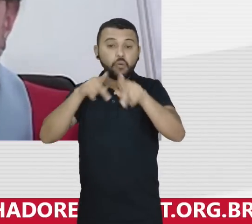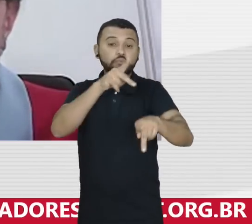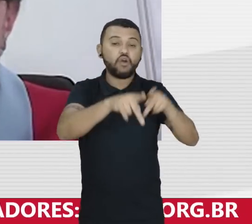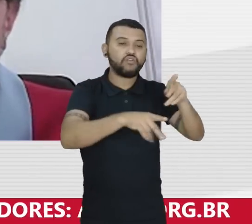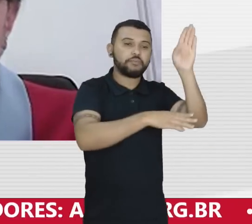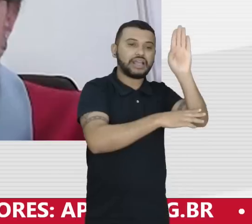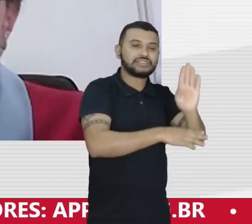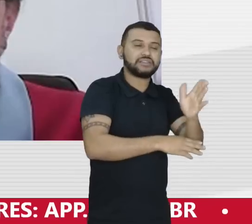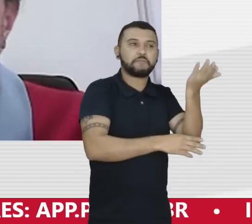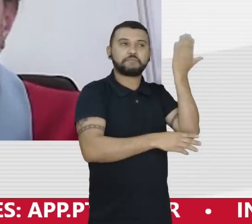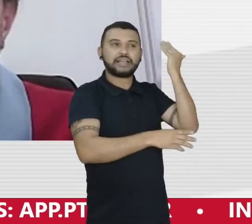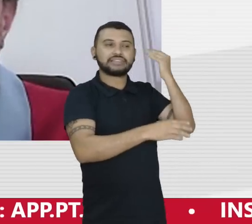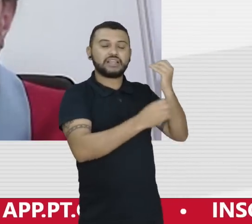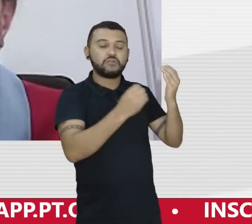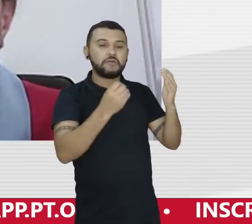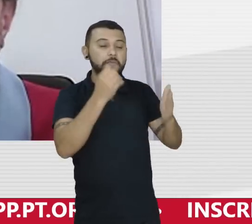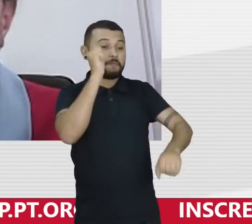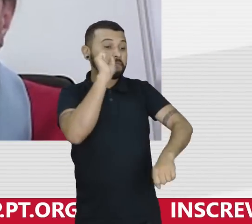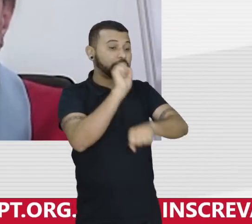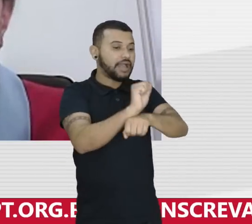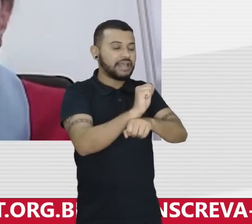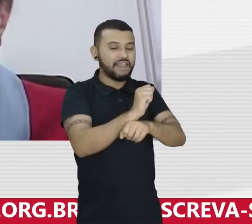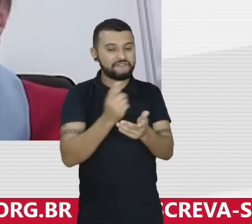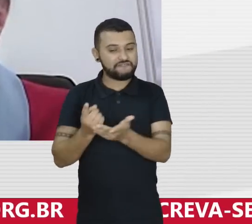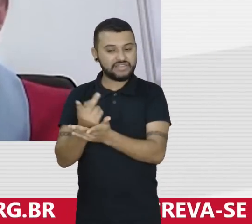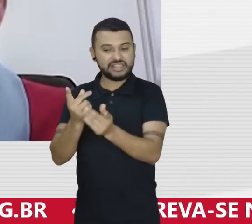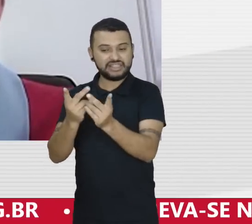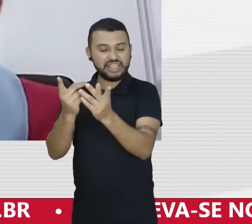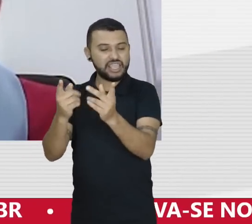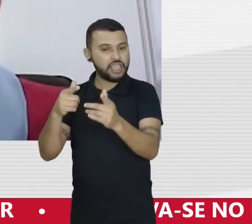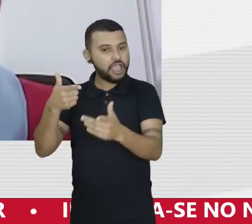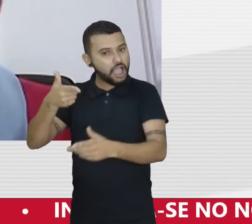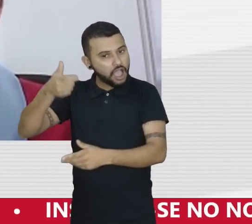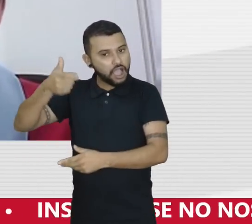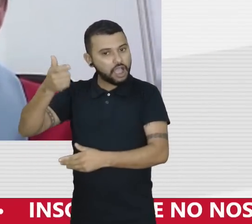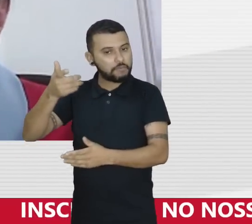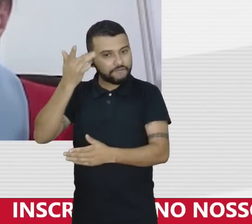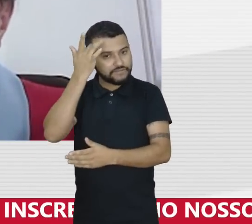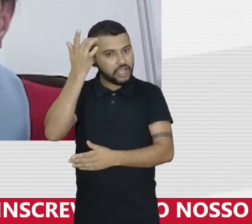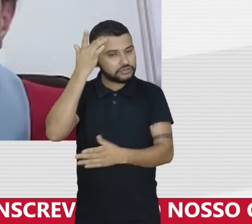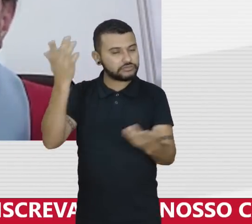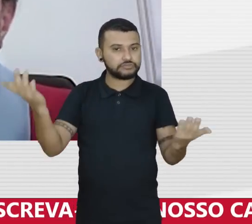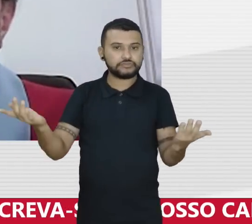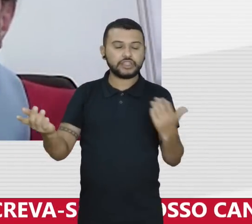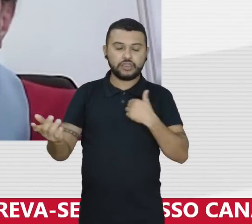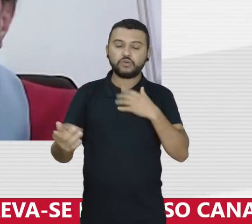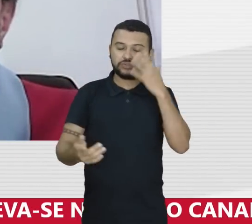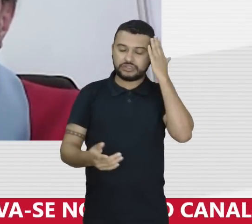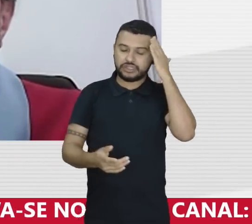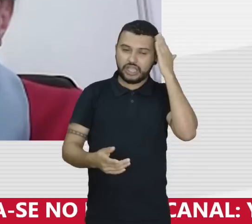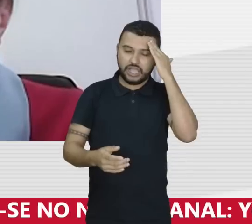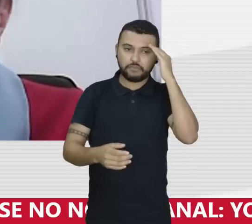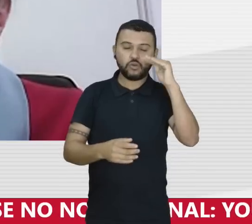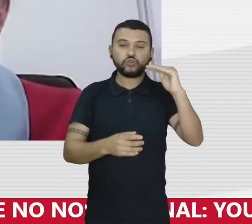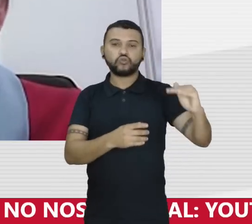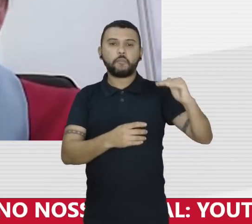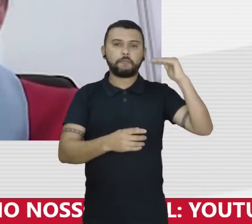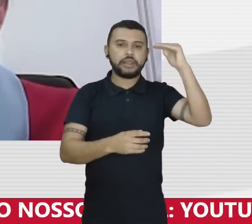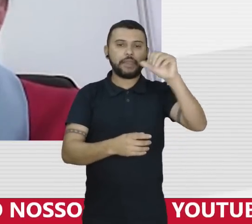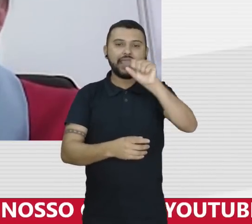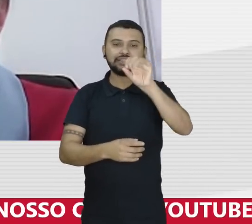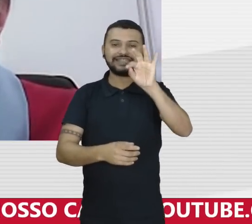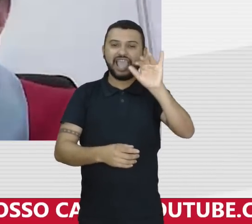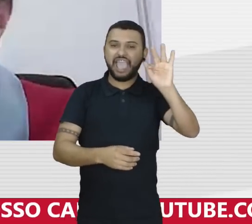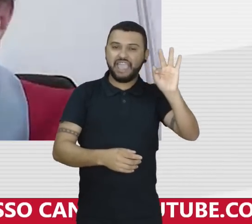tomou no plebiscito sobre as armas, né? De modo que acredito que o Supremo Tribunal Federal